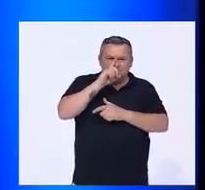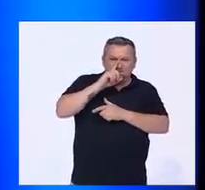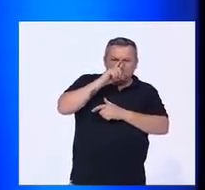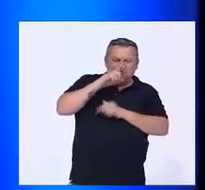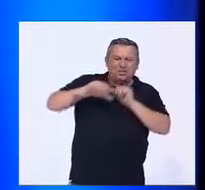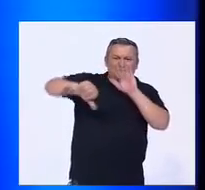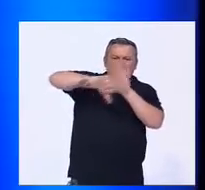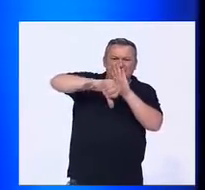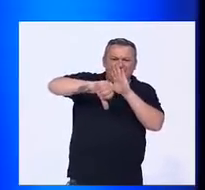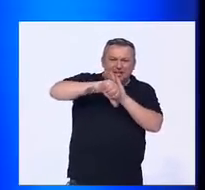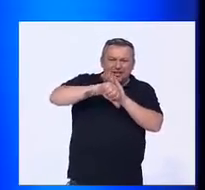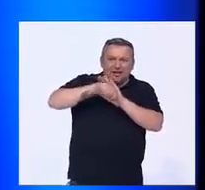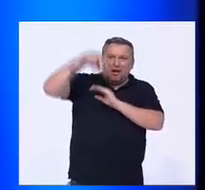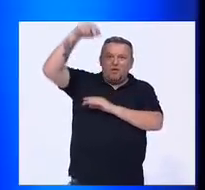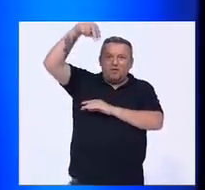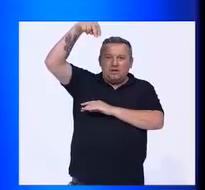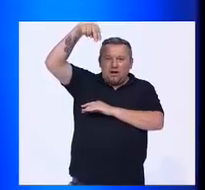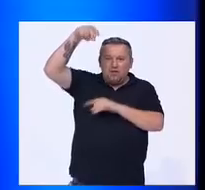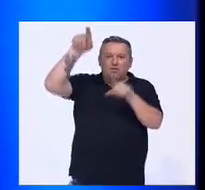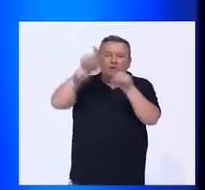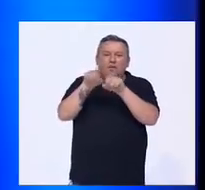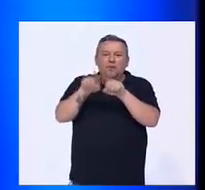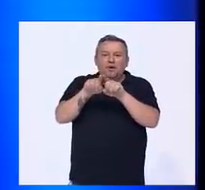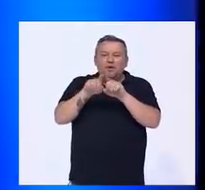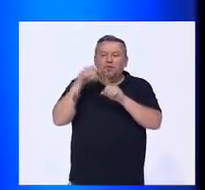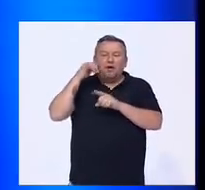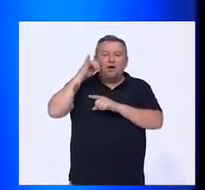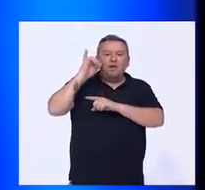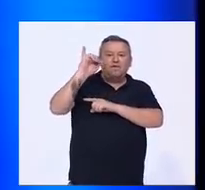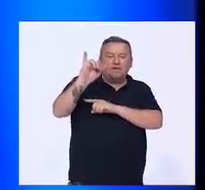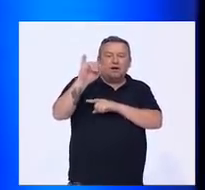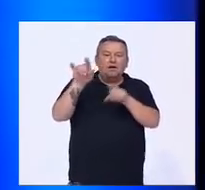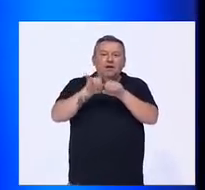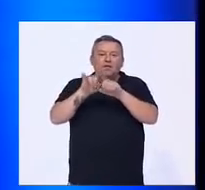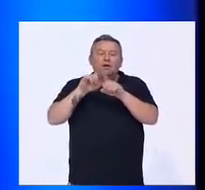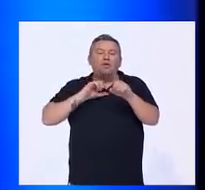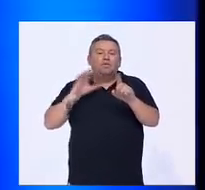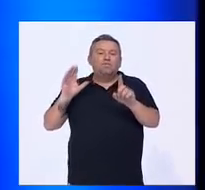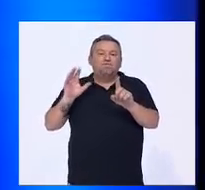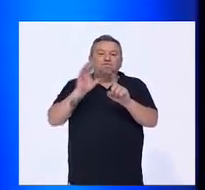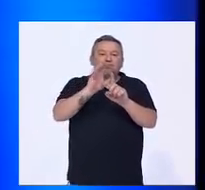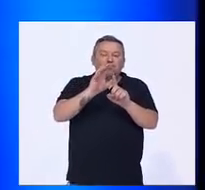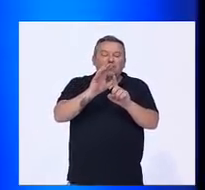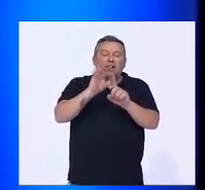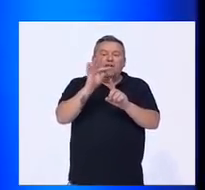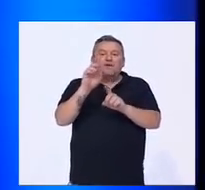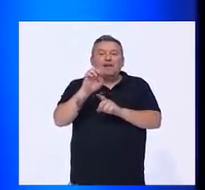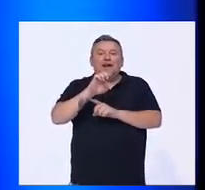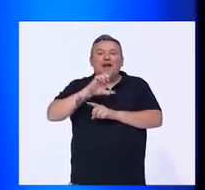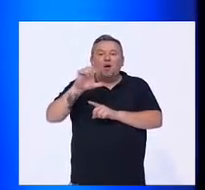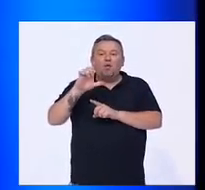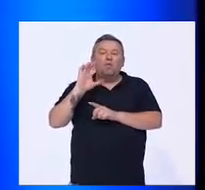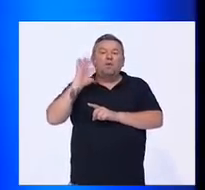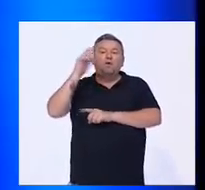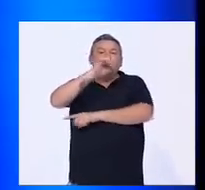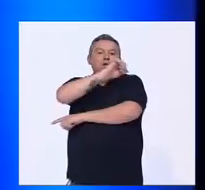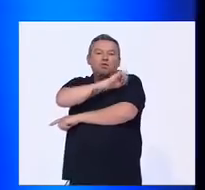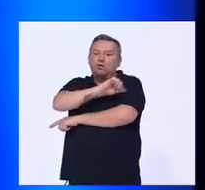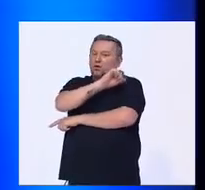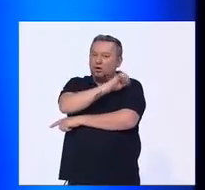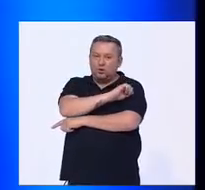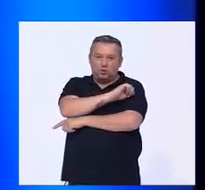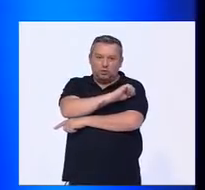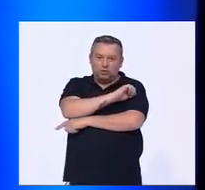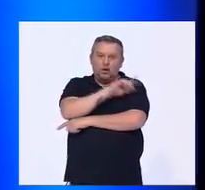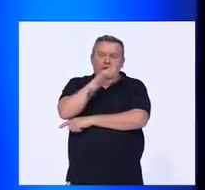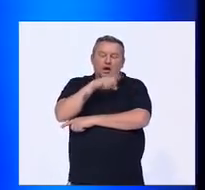de criminalidade, como a região Nordeste e alguns lugares, para evitar até a necessidade de uma intervenção federal, como está acontecendo no Rio de Janeiro. Então, esse é